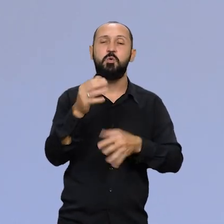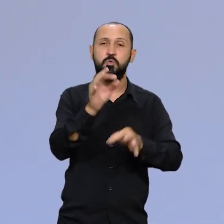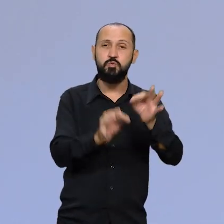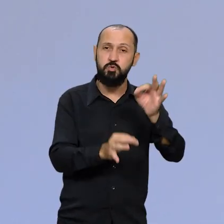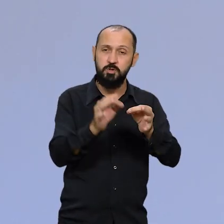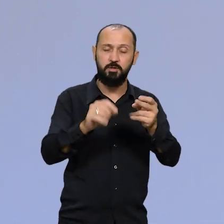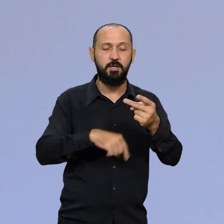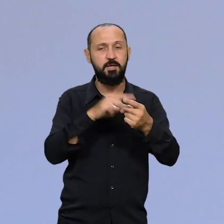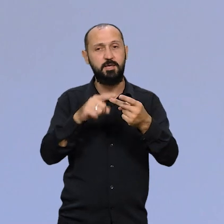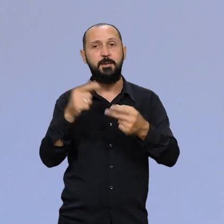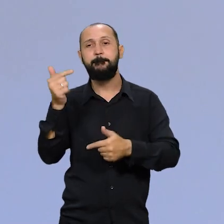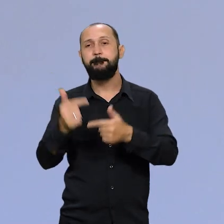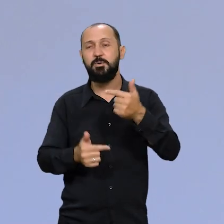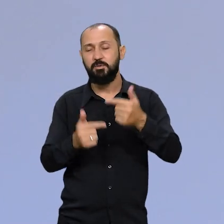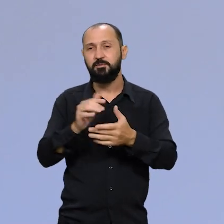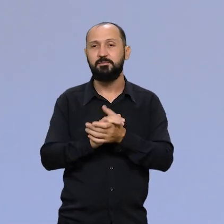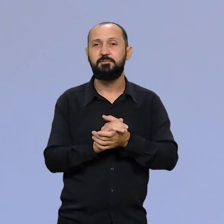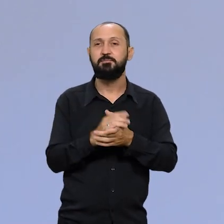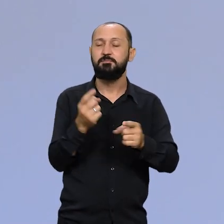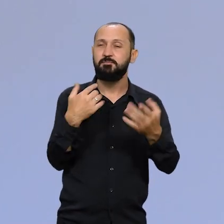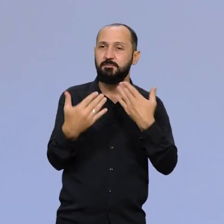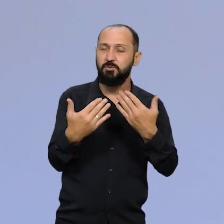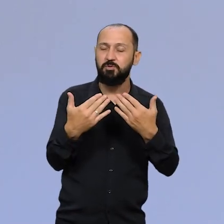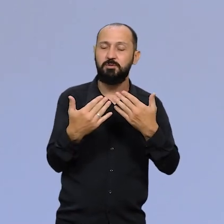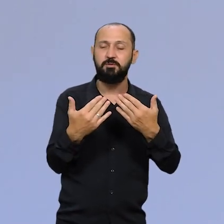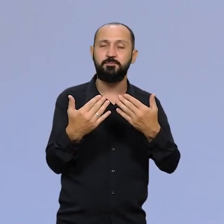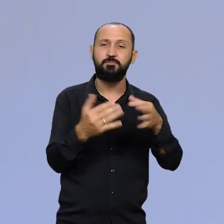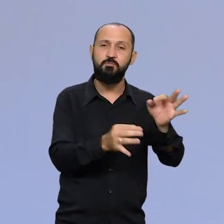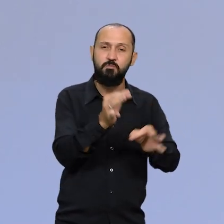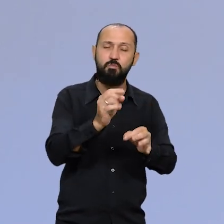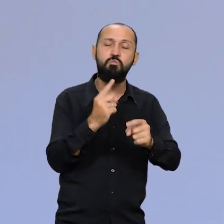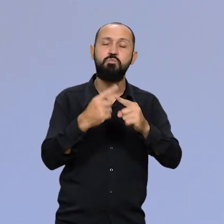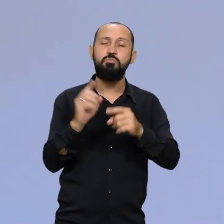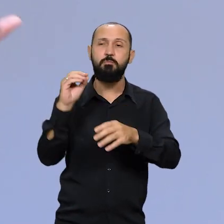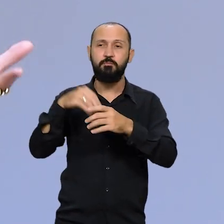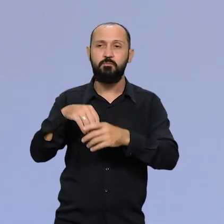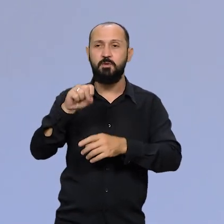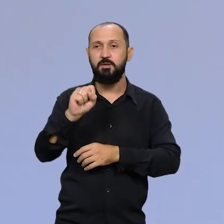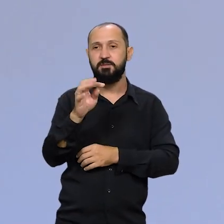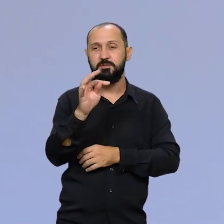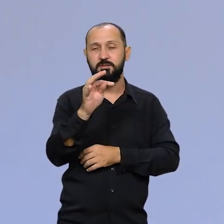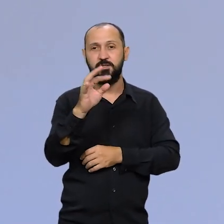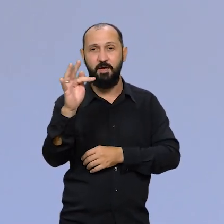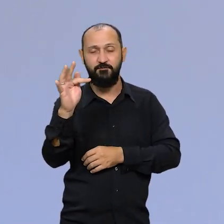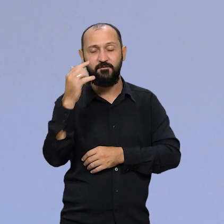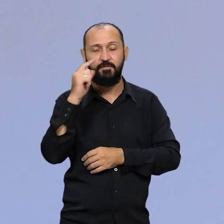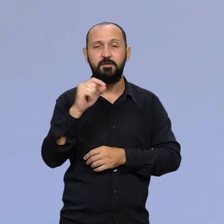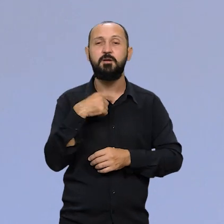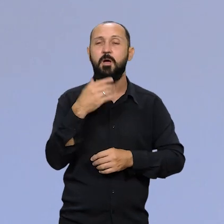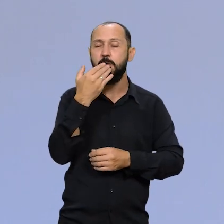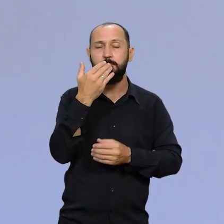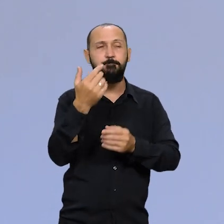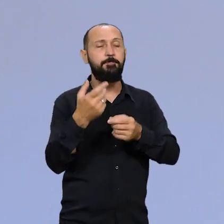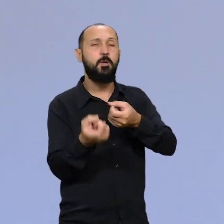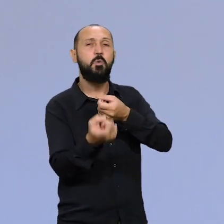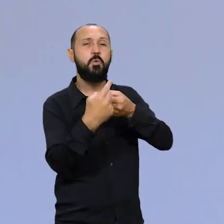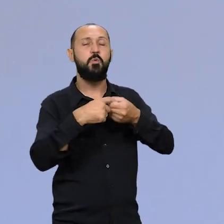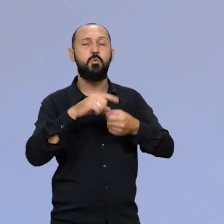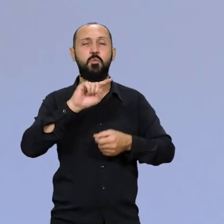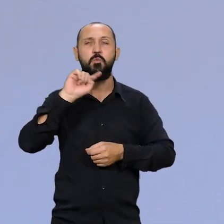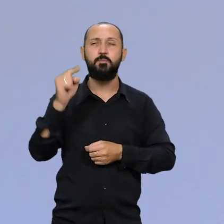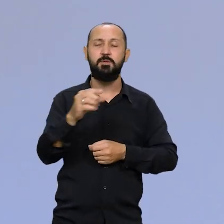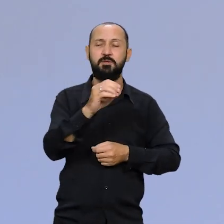julgado. E esse entendimento ele tem sido aplicado nos processos em vigência, os processos que estão tramitando nesse momento. Essa é